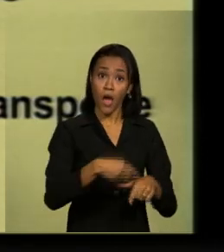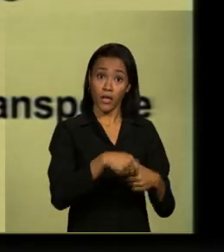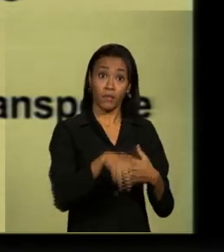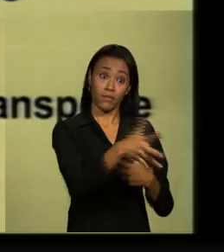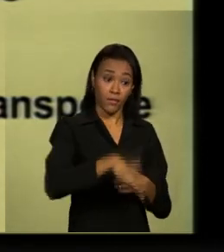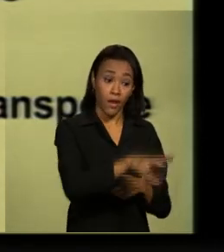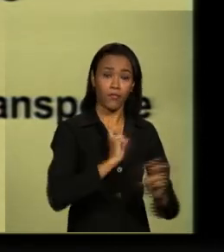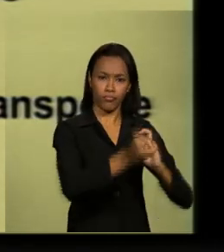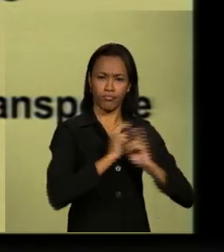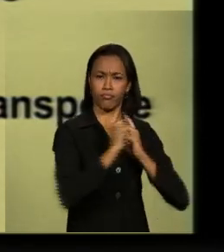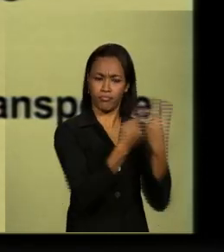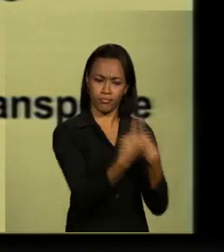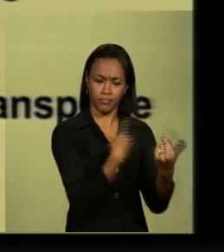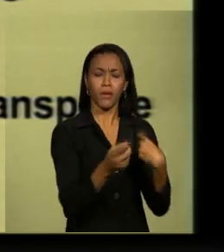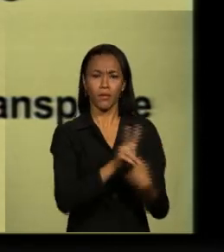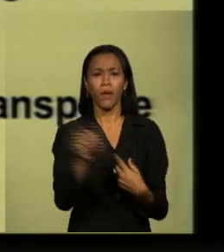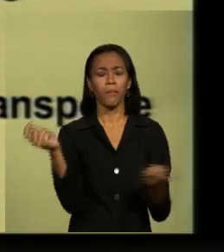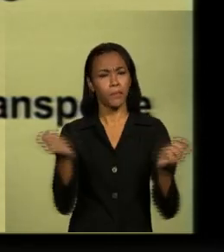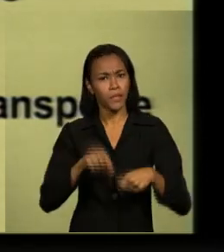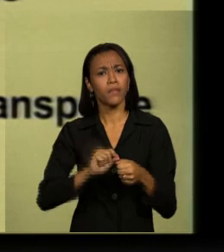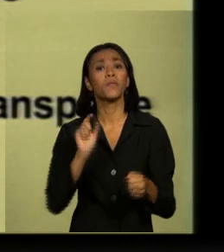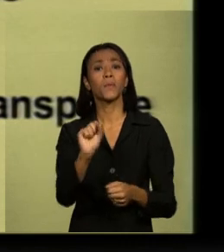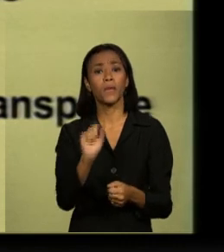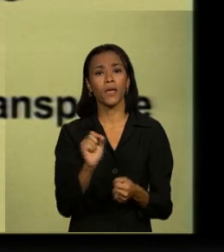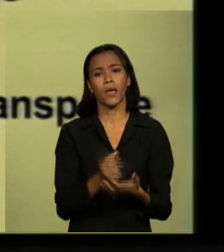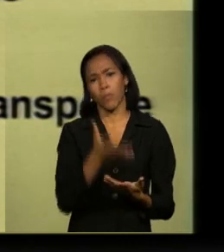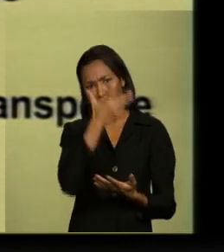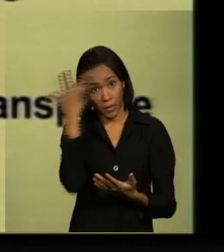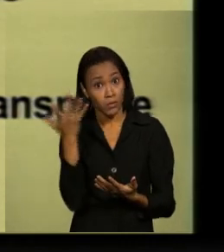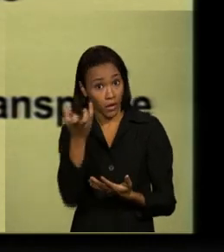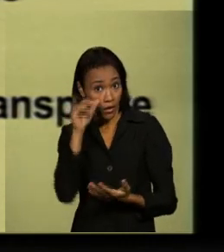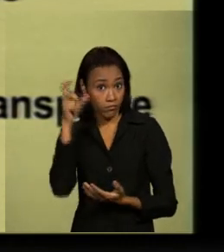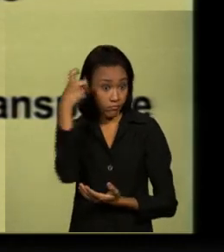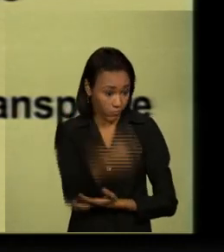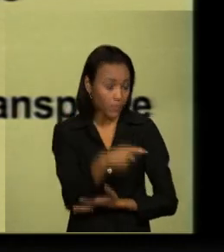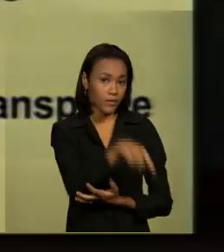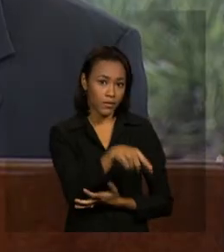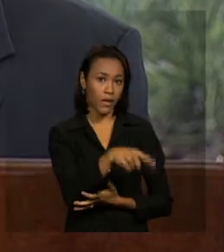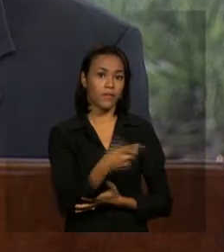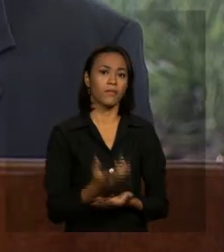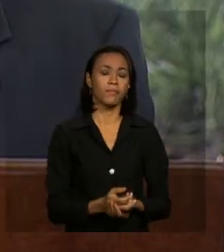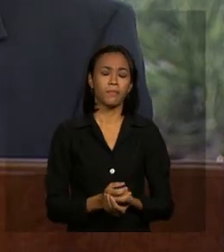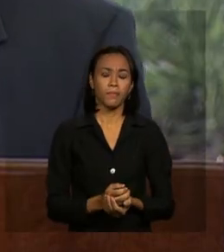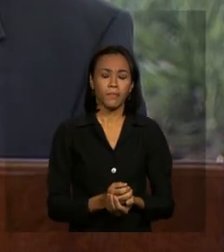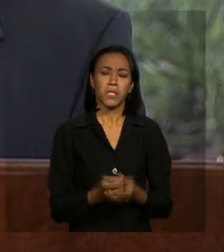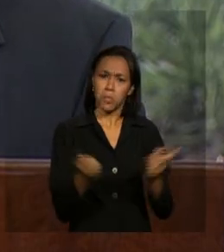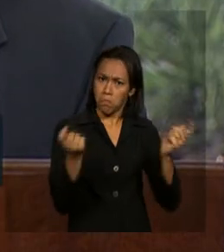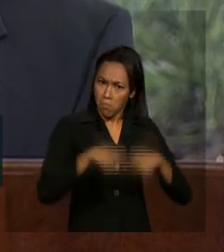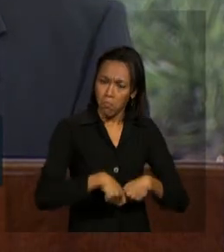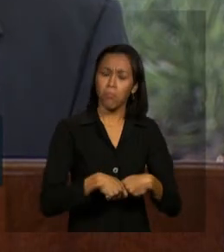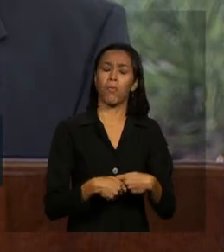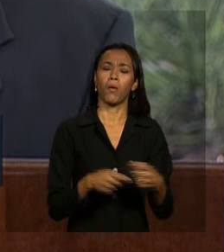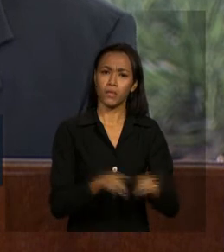transporte Ferroviário e ela poderá ser feita pelos concessionários de transporte Ferroviário que